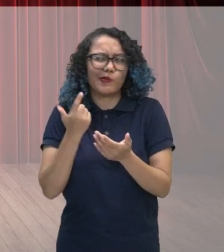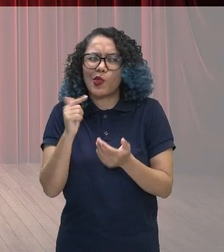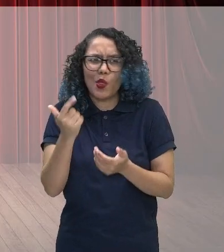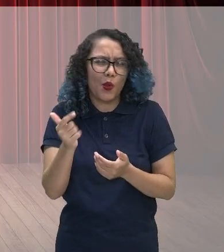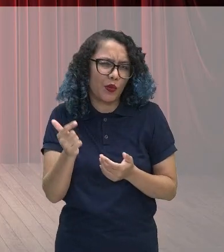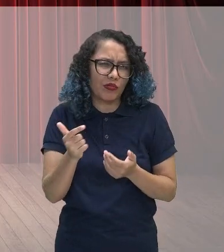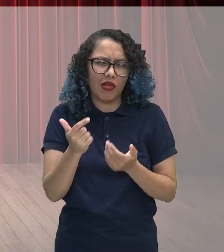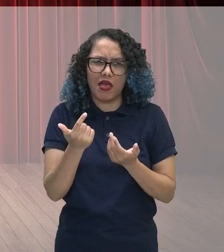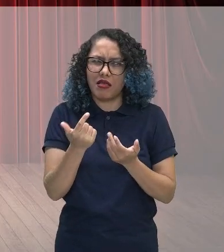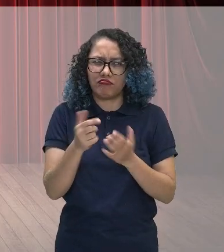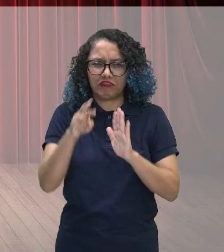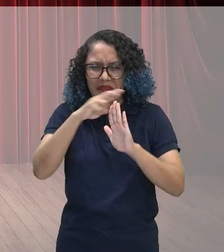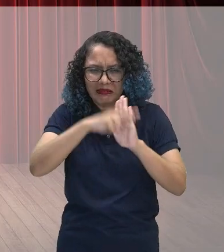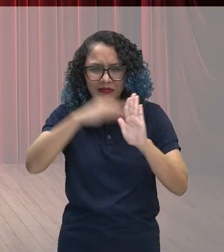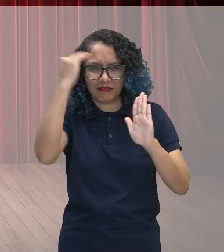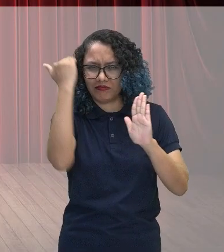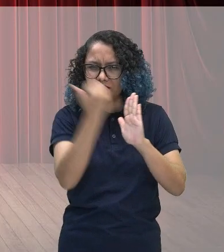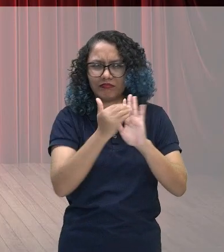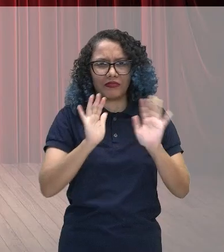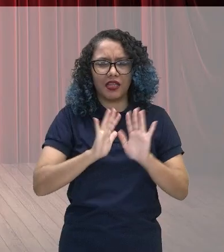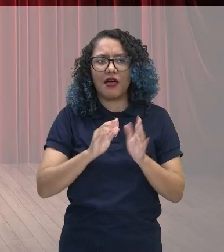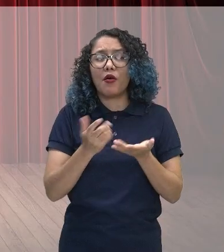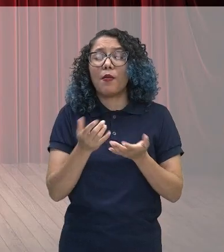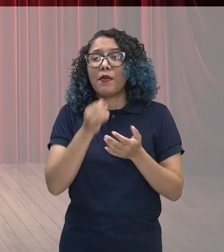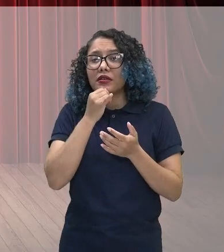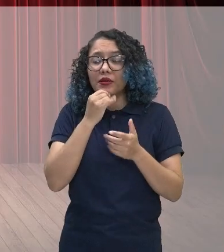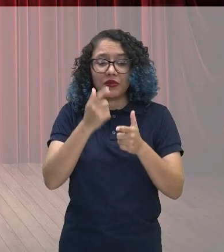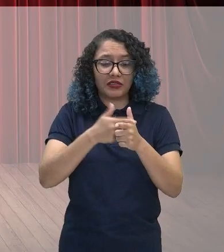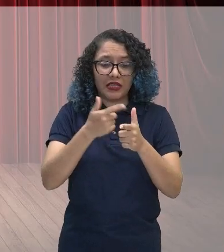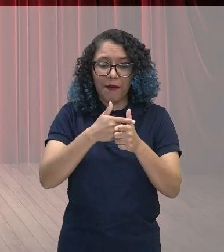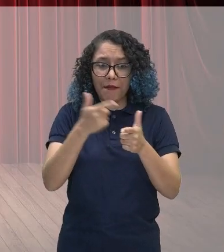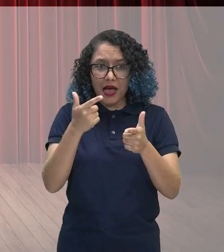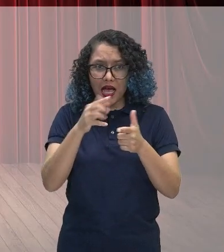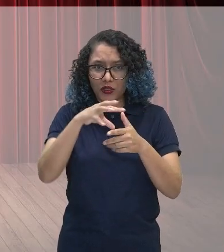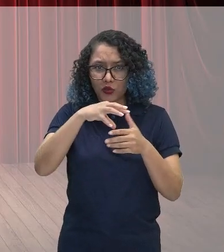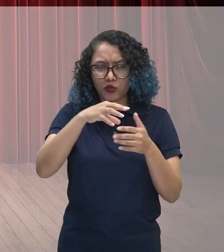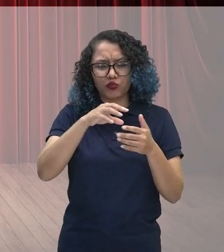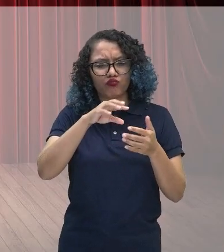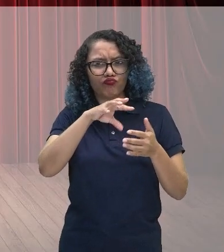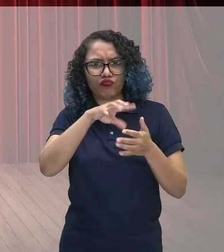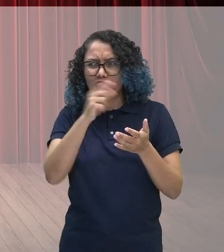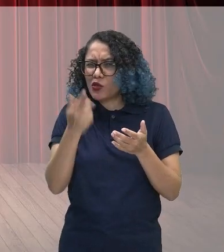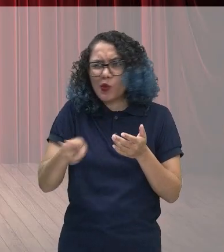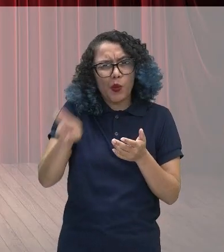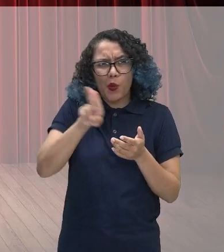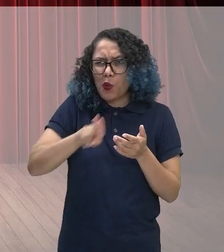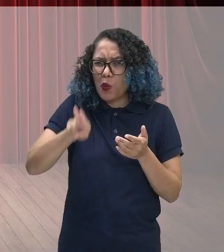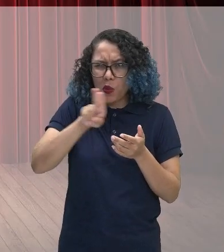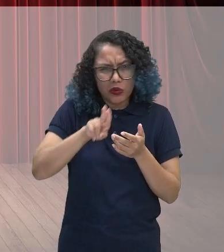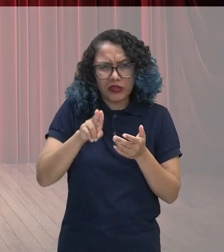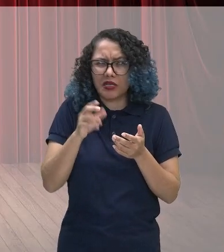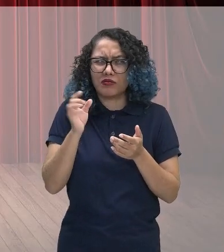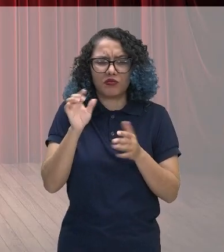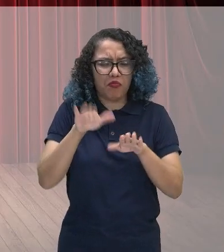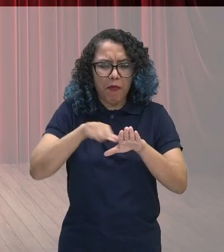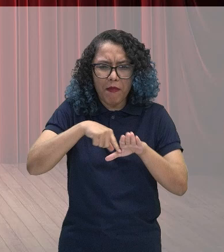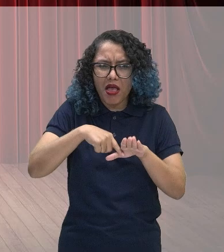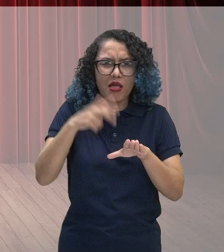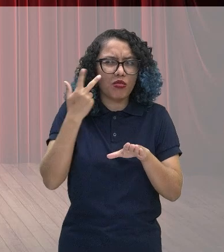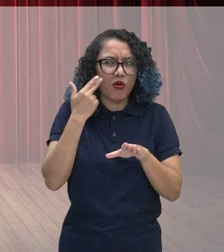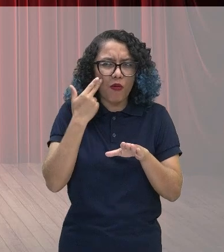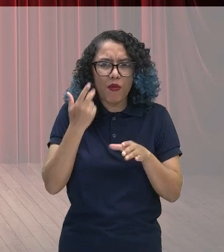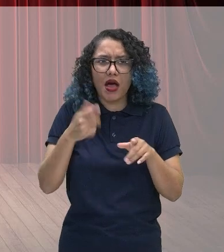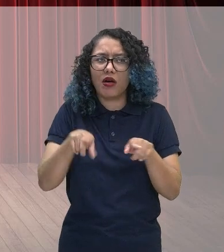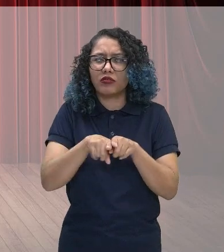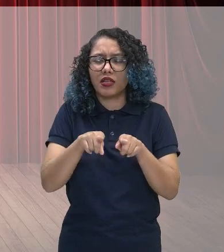As bailarinas tiraram a sapatilha, certo? Começaram a dançar descalça, usaram túnicas leves, tiraram